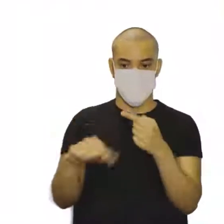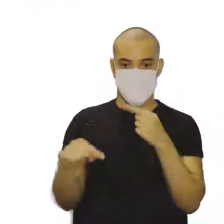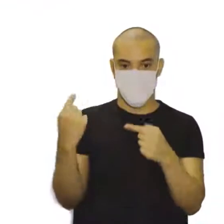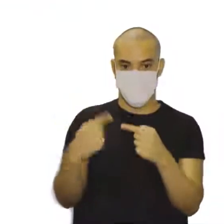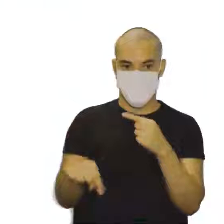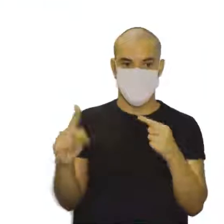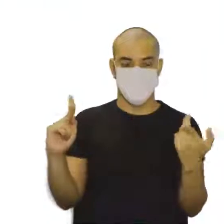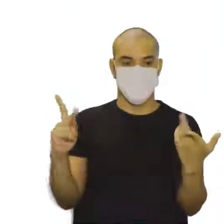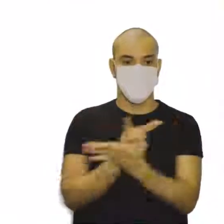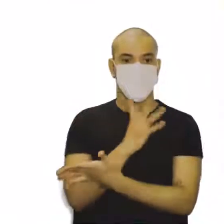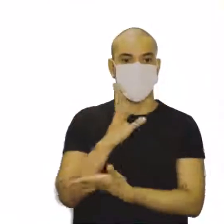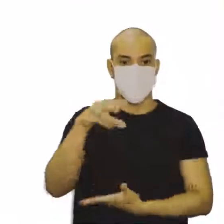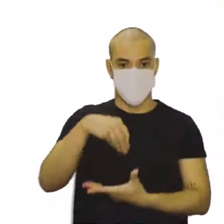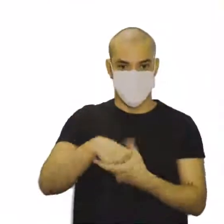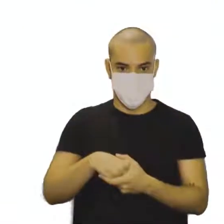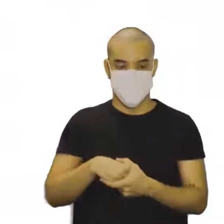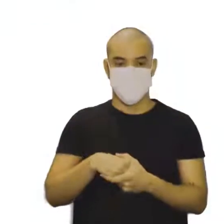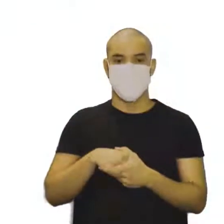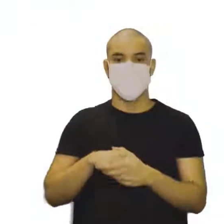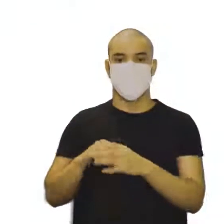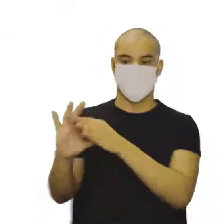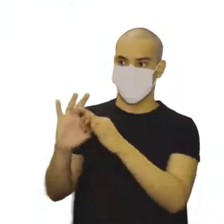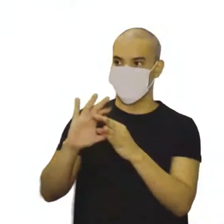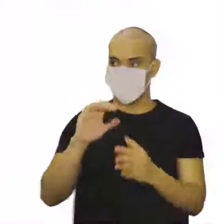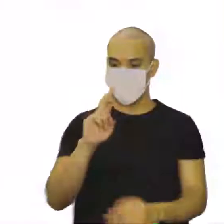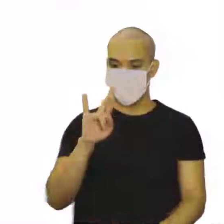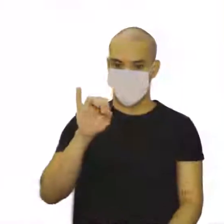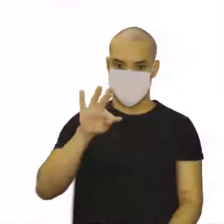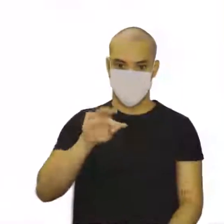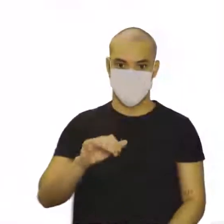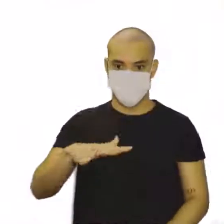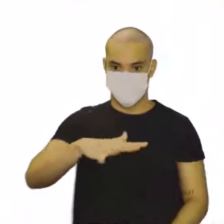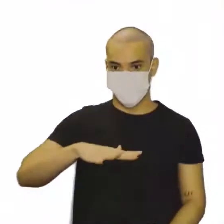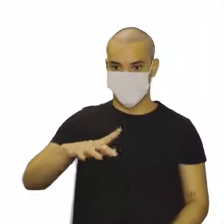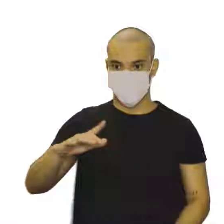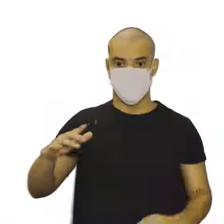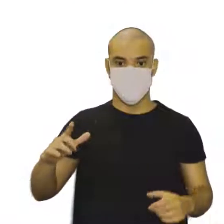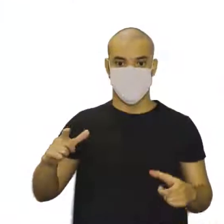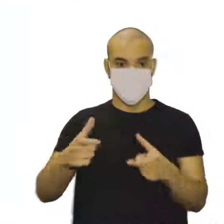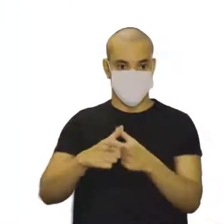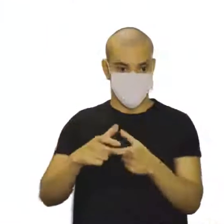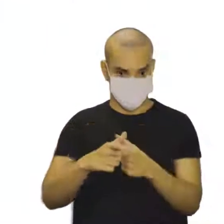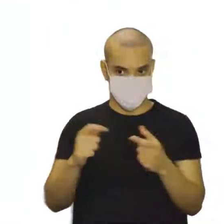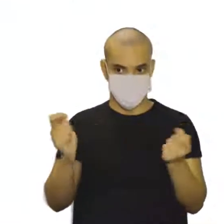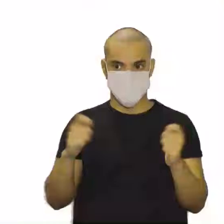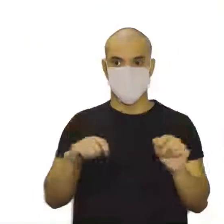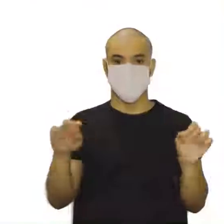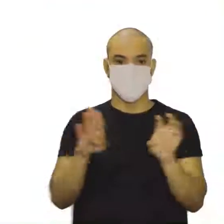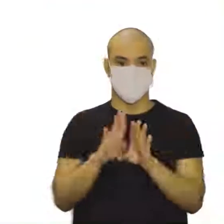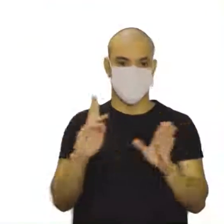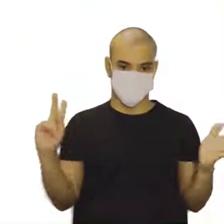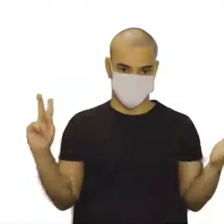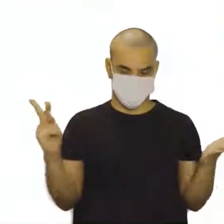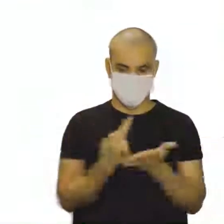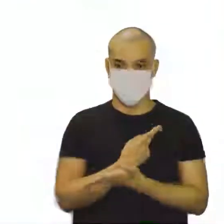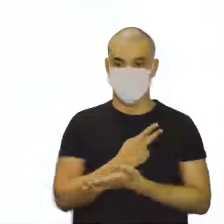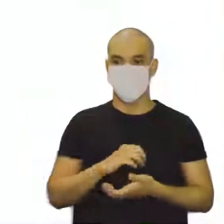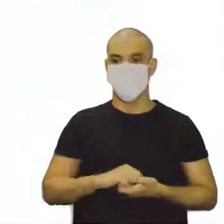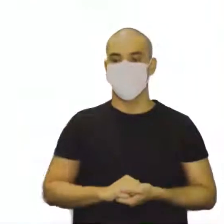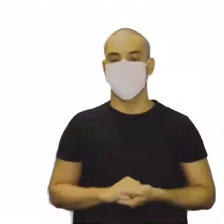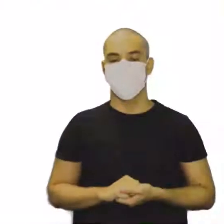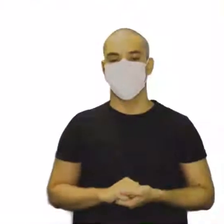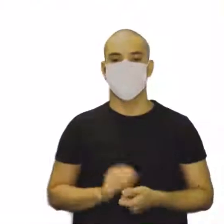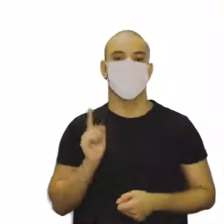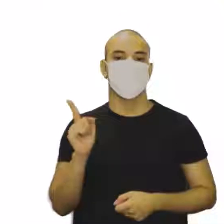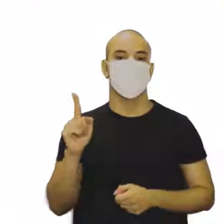Curto-circuito, que é onde a corrente percorre aí o menor espaço, né? Para poder percorrer, é um curto-circuito. E aqui,